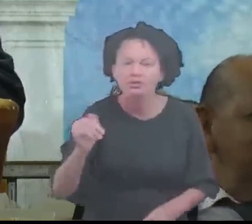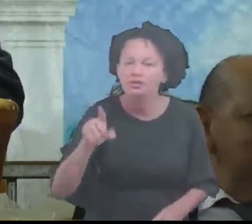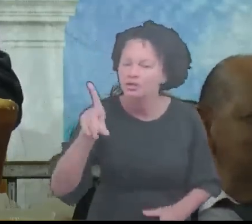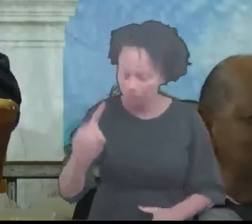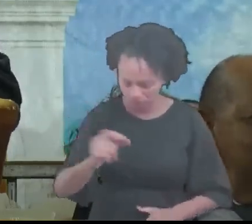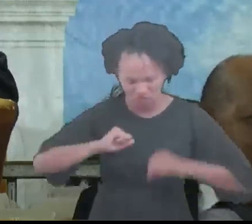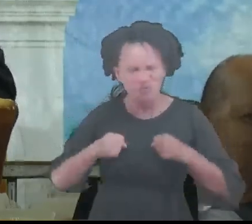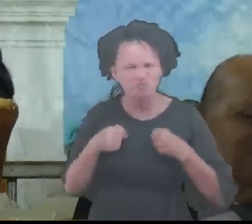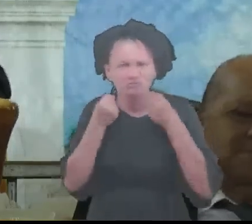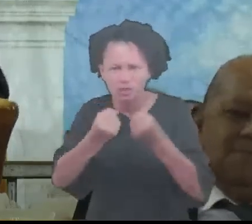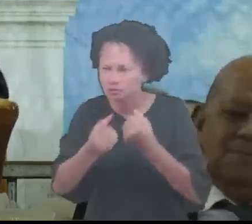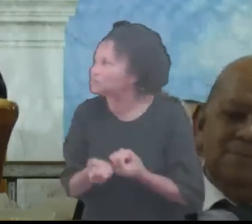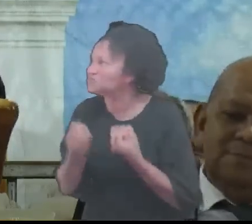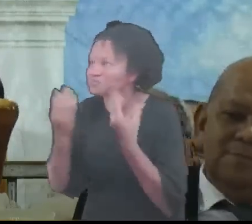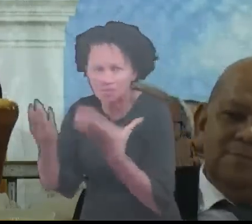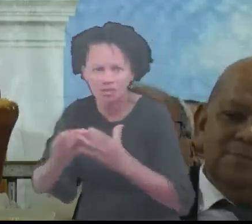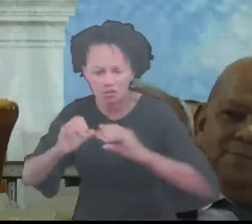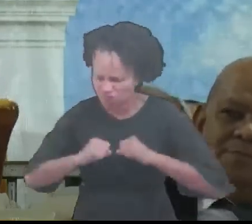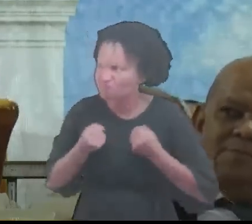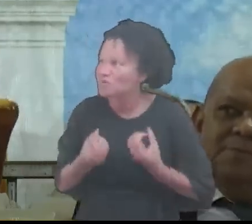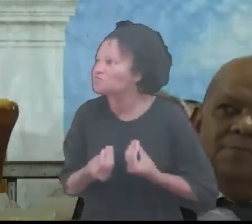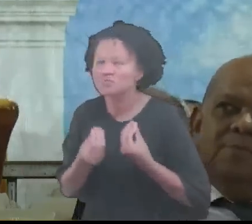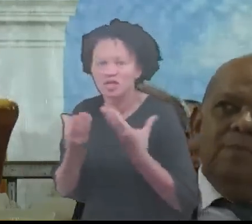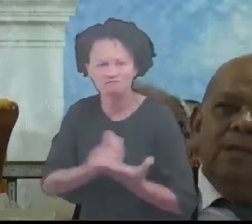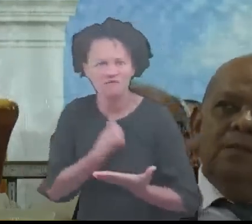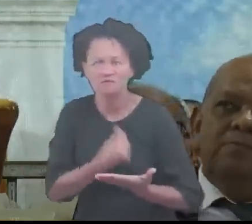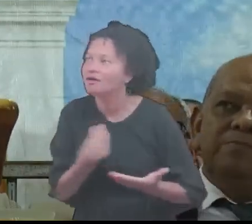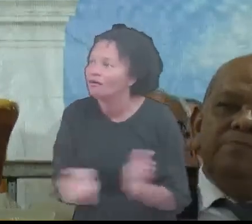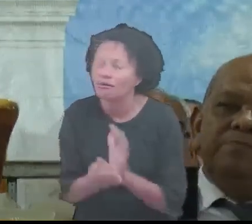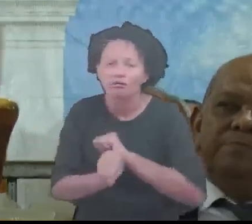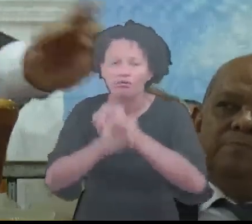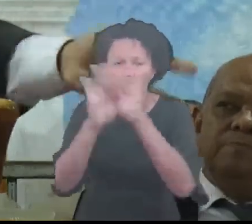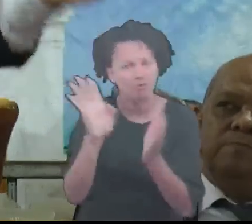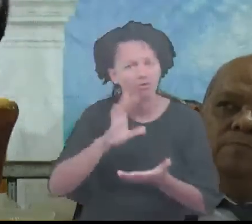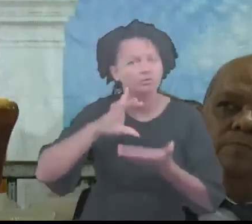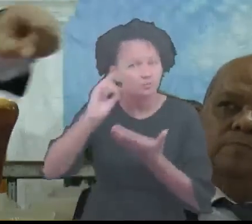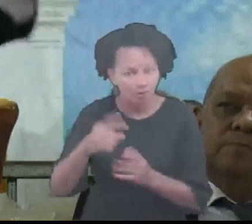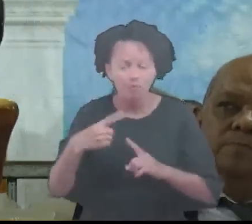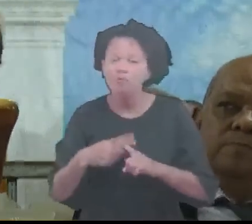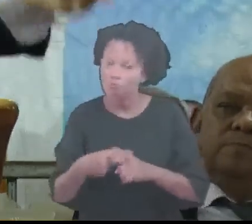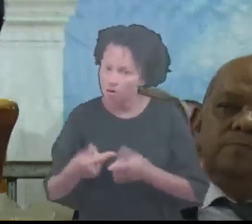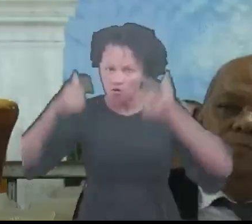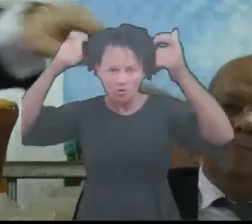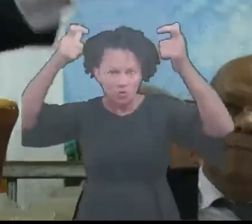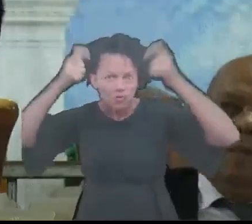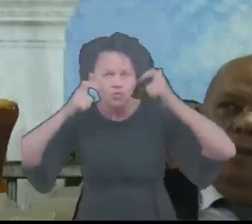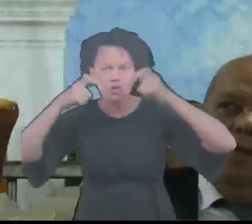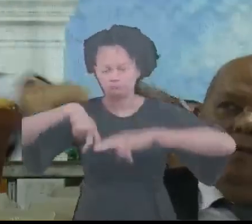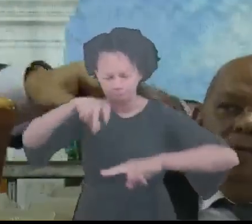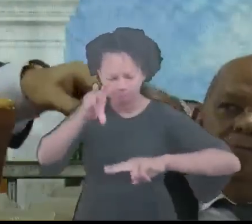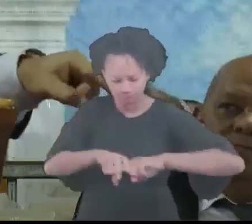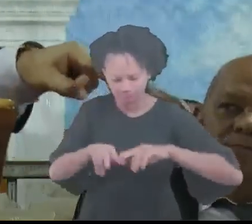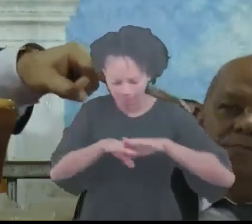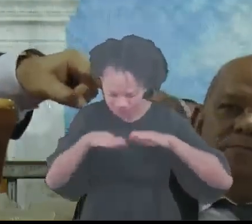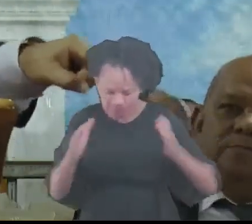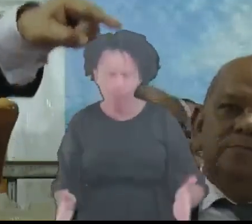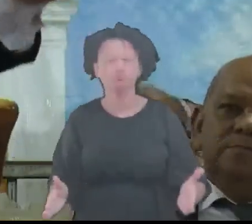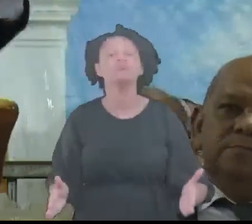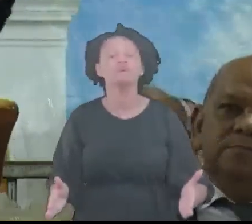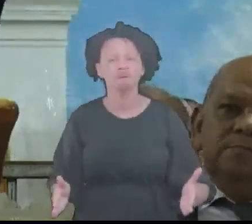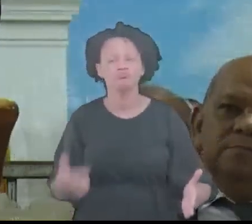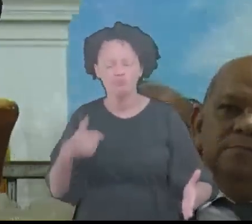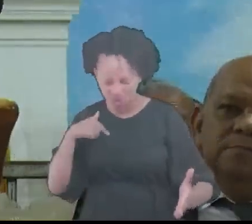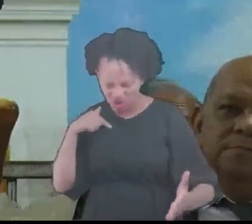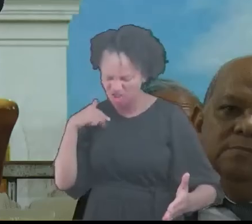seus esforços, estão oferecendo sua vida. Glória a Deus, porque enquanto o rei está sentado à mesa, eu